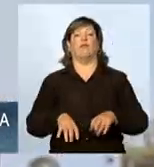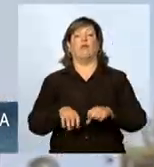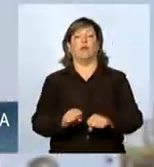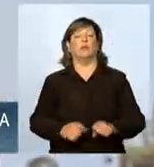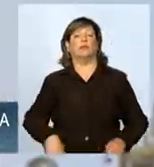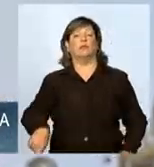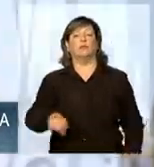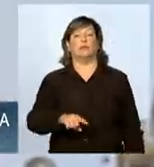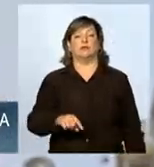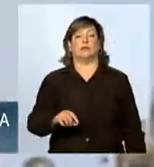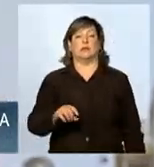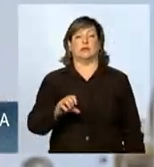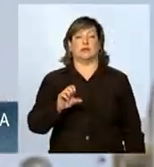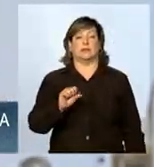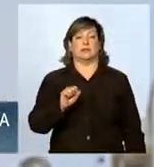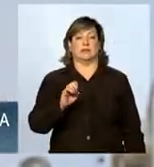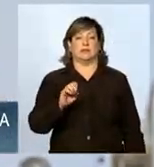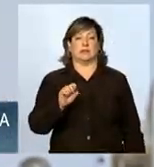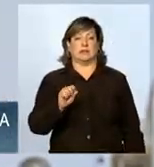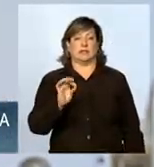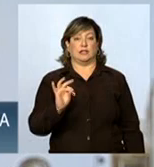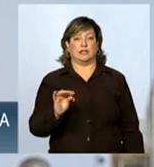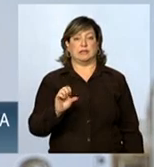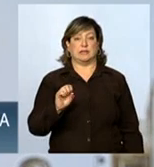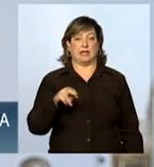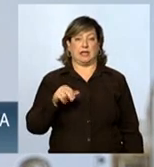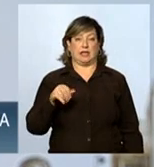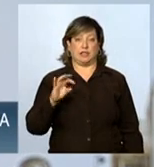Formandos do SEST SENAT.